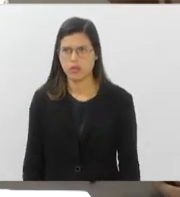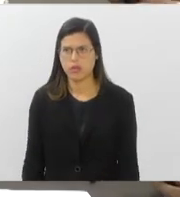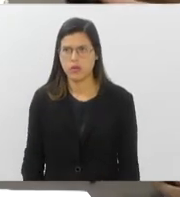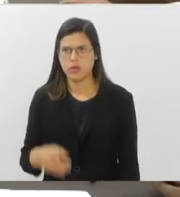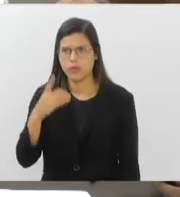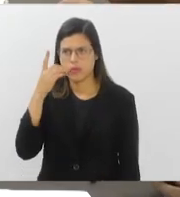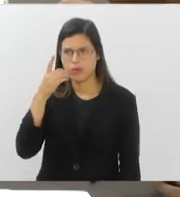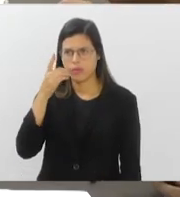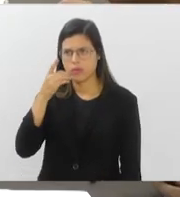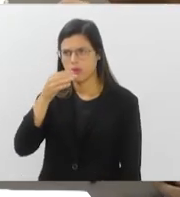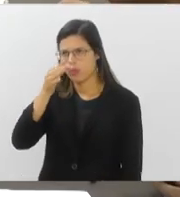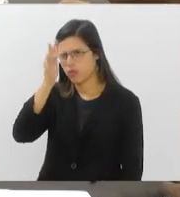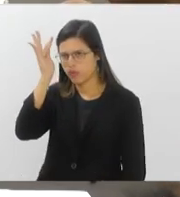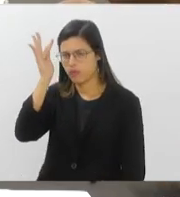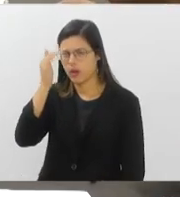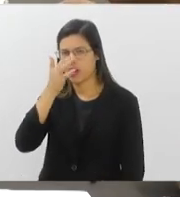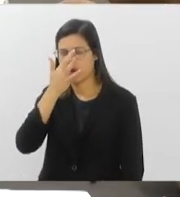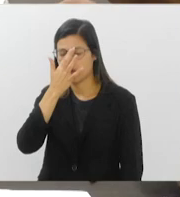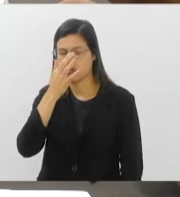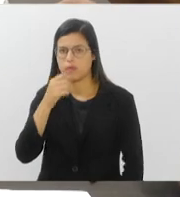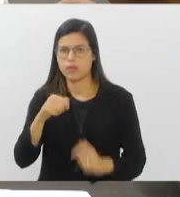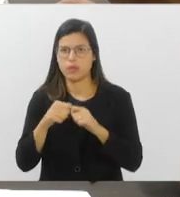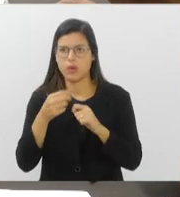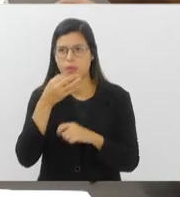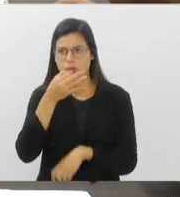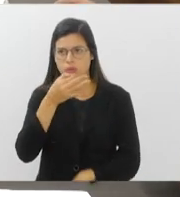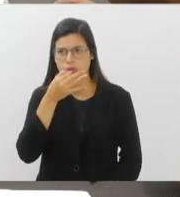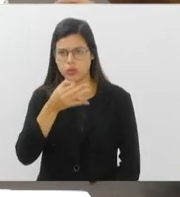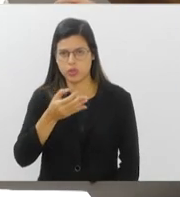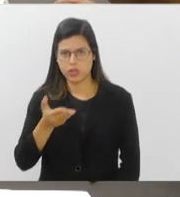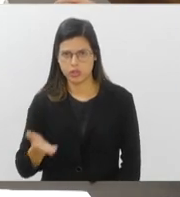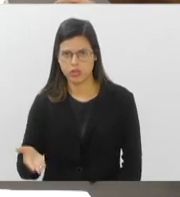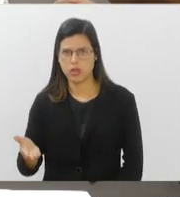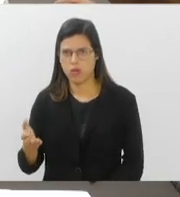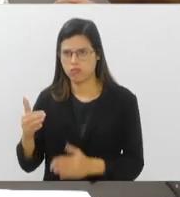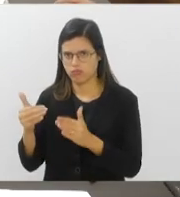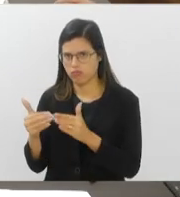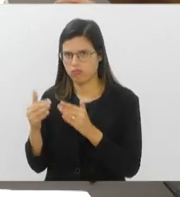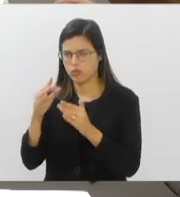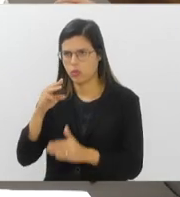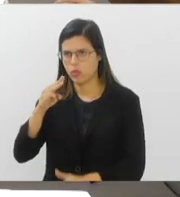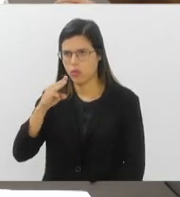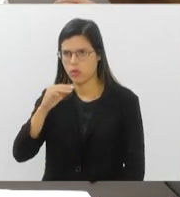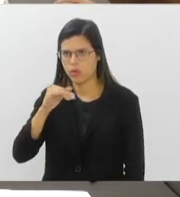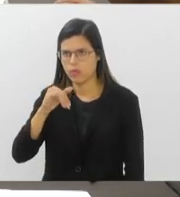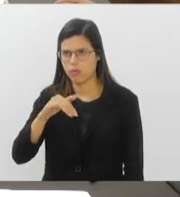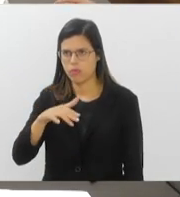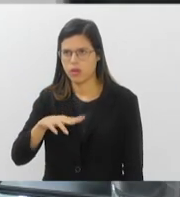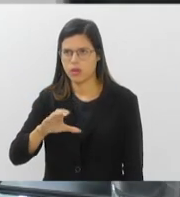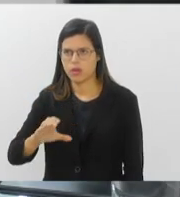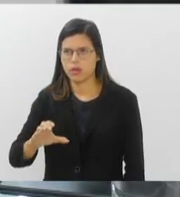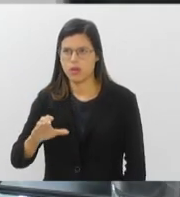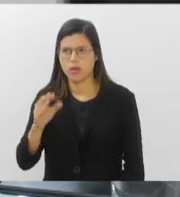fazer uma sugestão também na linha do deputado Mink? A gente tem adotado aqui uma prática de tornar os